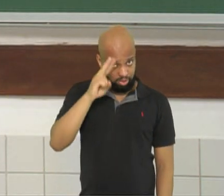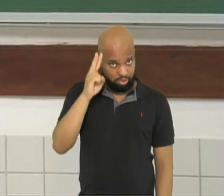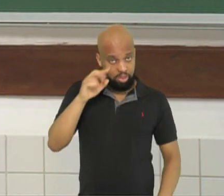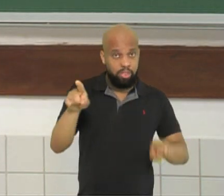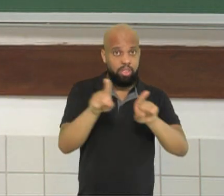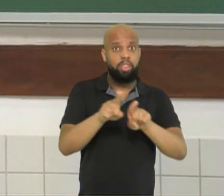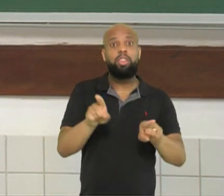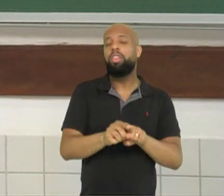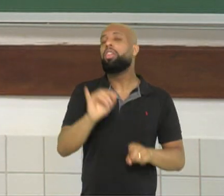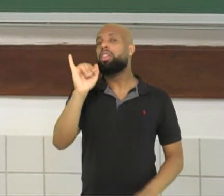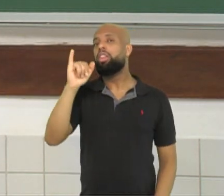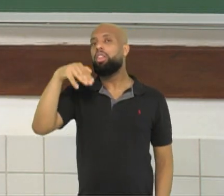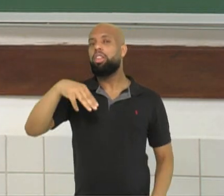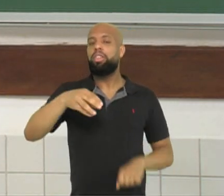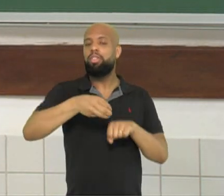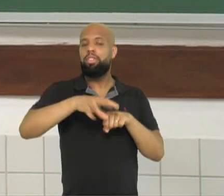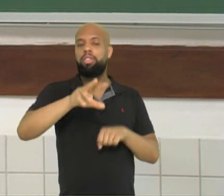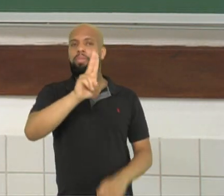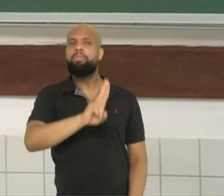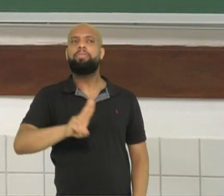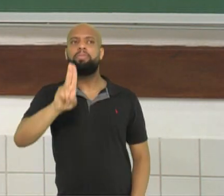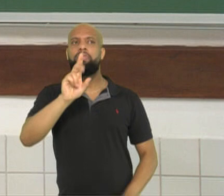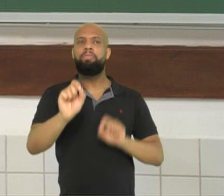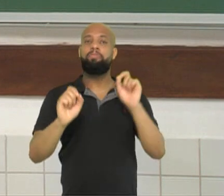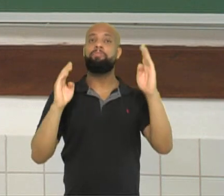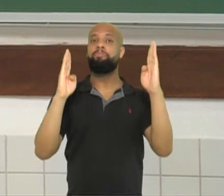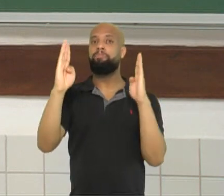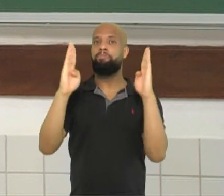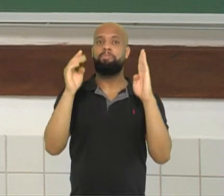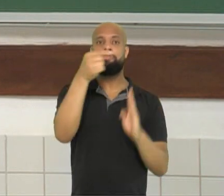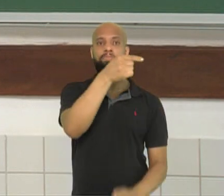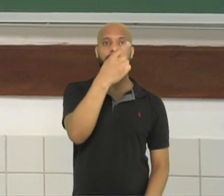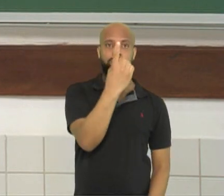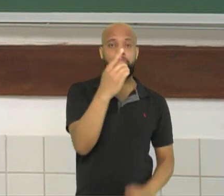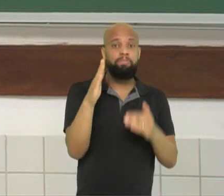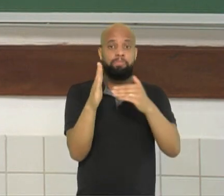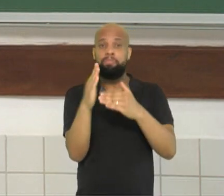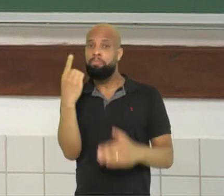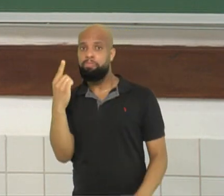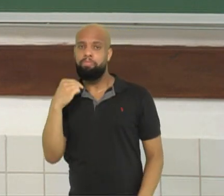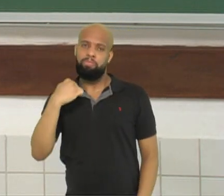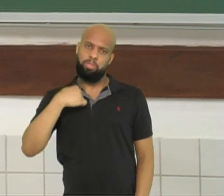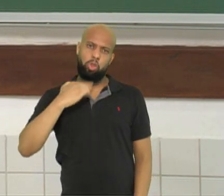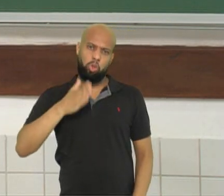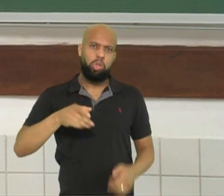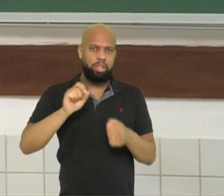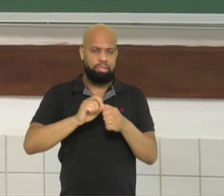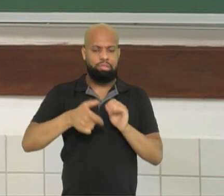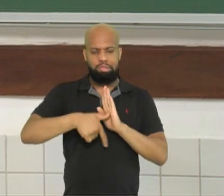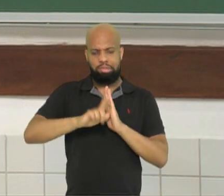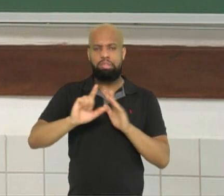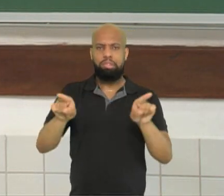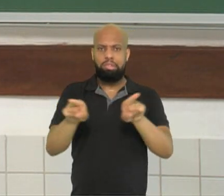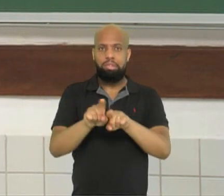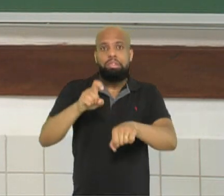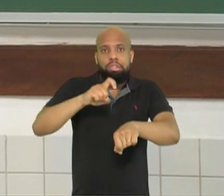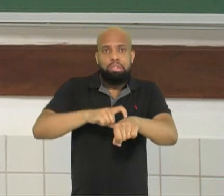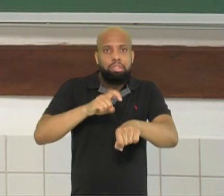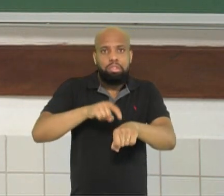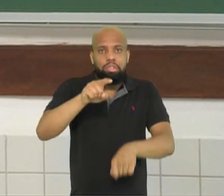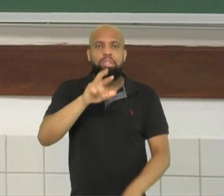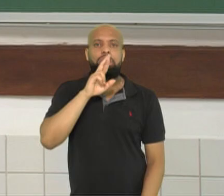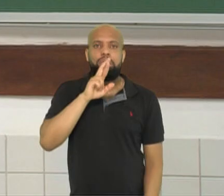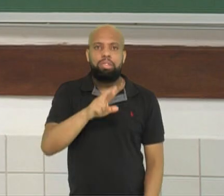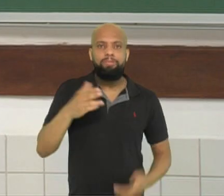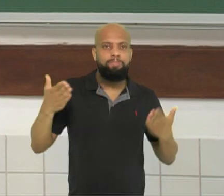imagem, né, minha dica, use aquele intervalo entre menos 1 e 1, que a gente fez no exercício anterior. Tempo para vocês